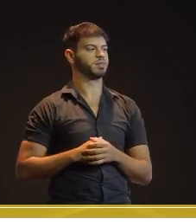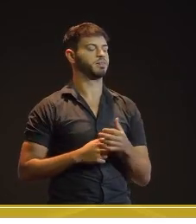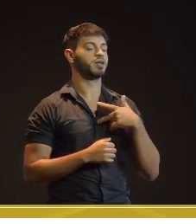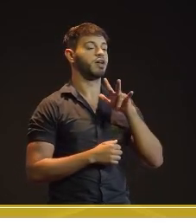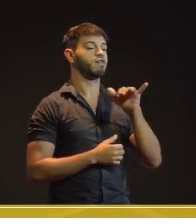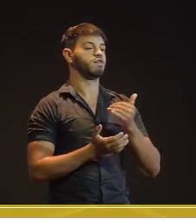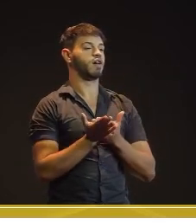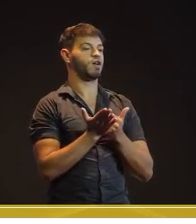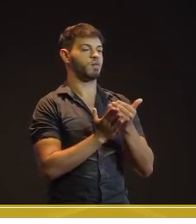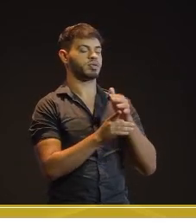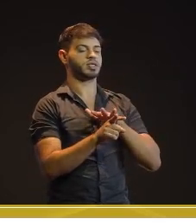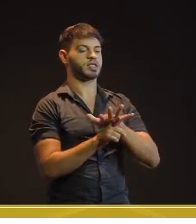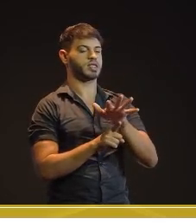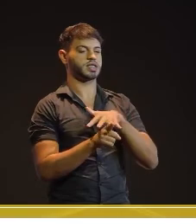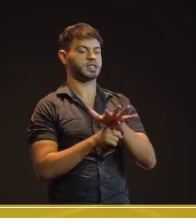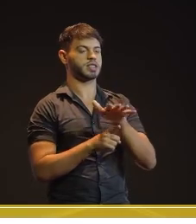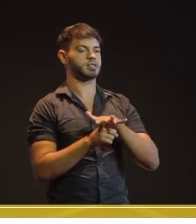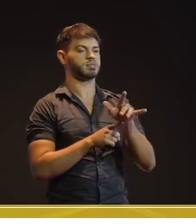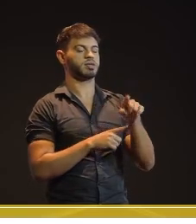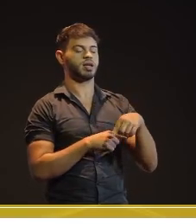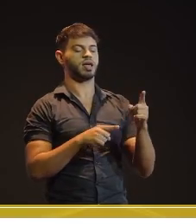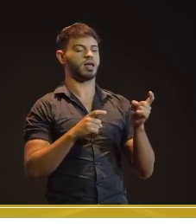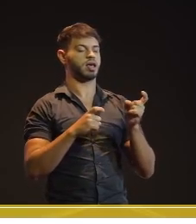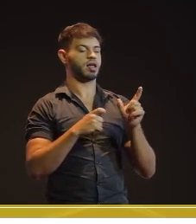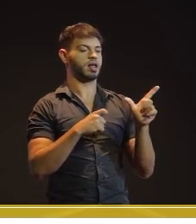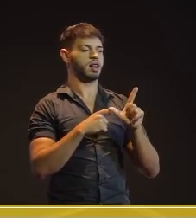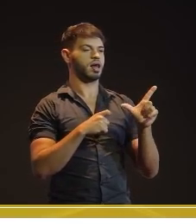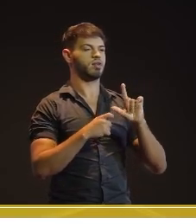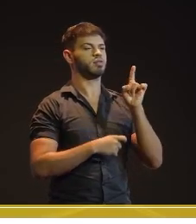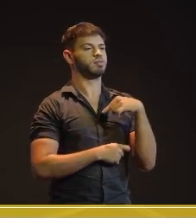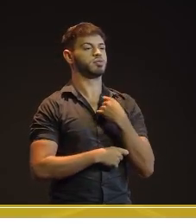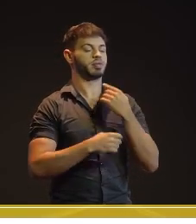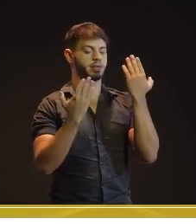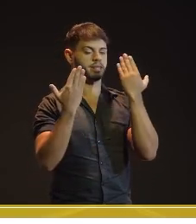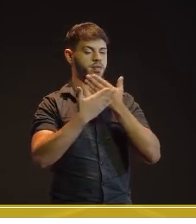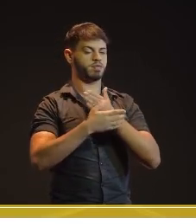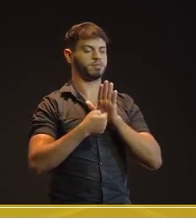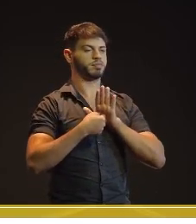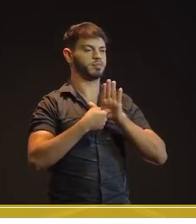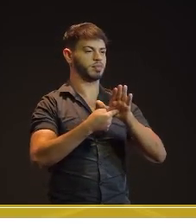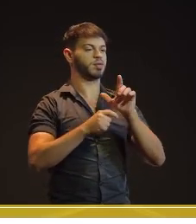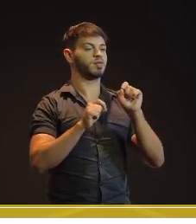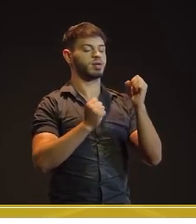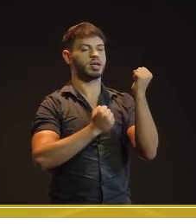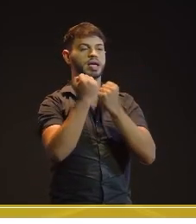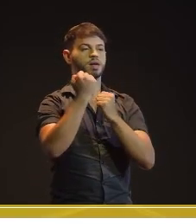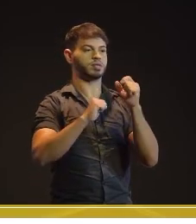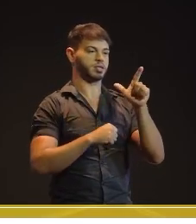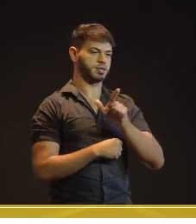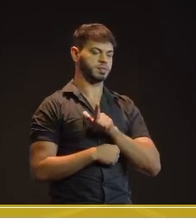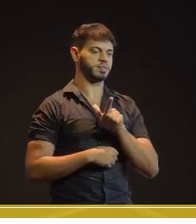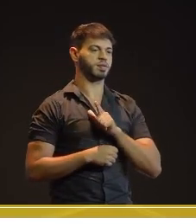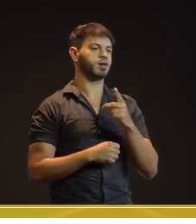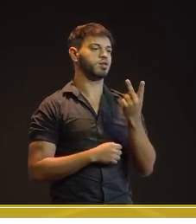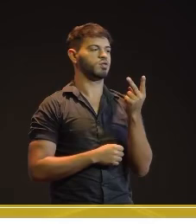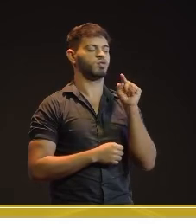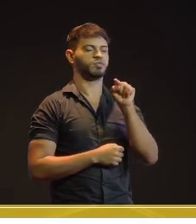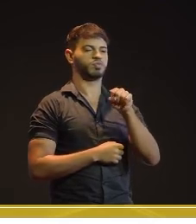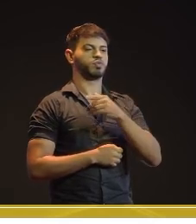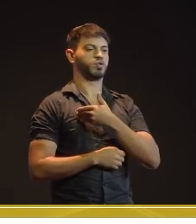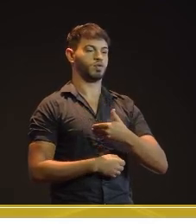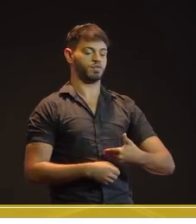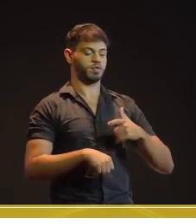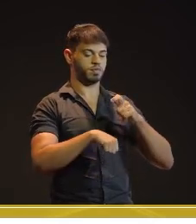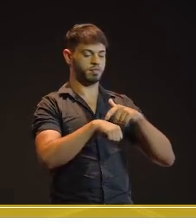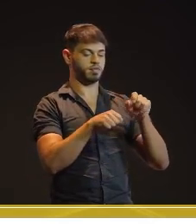começar a demandar inúmeros tipos de laudos para a gente comprovar que a usina atende aos requisitos dos Corpos de Bombeiros na hora de eu